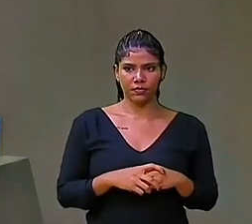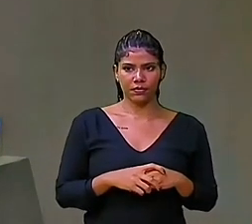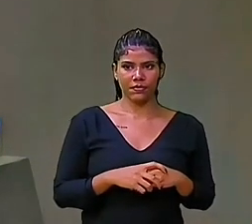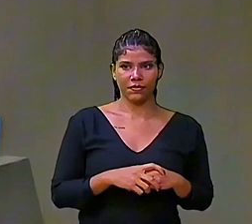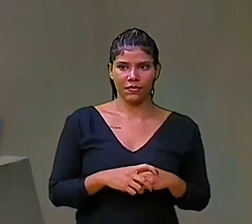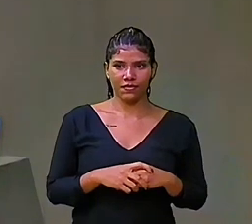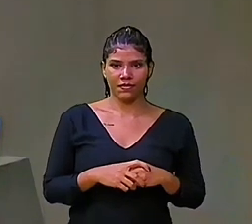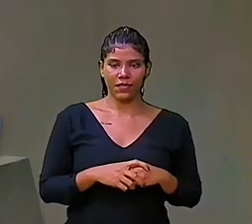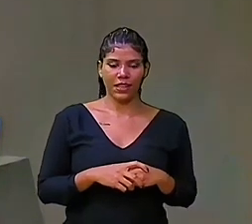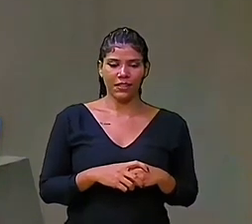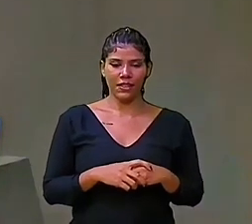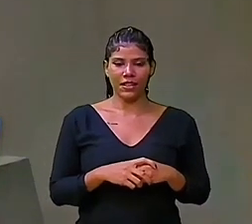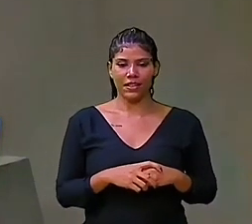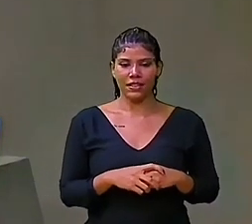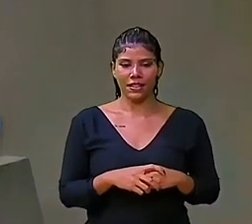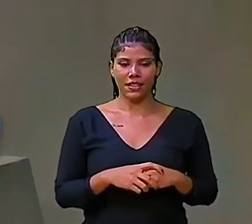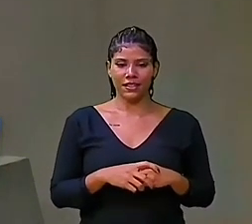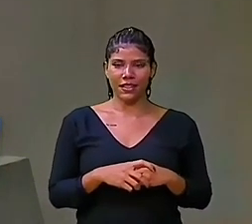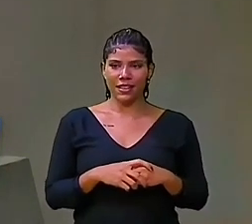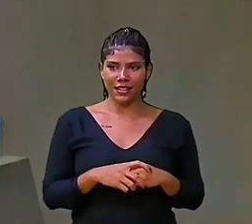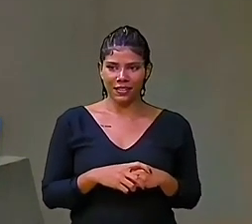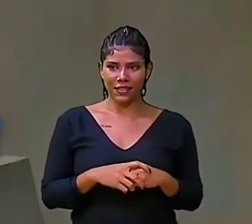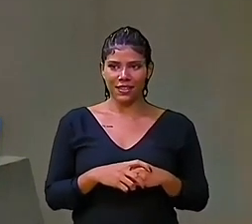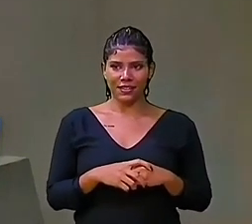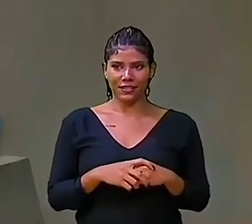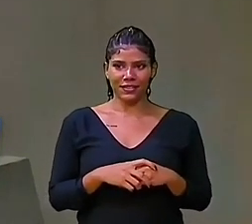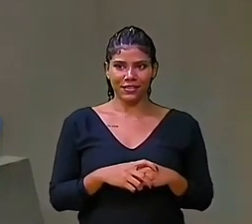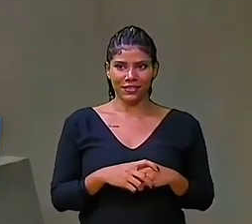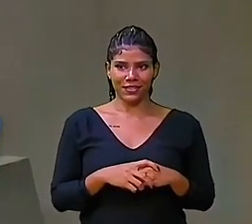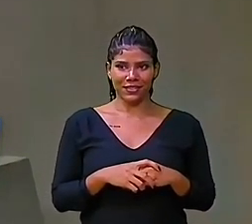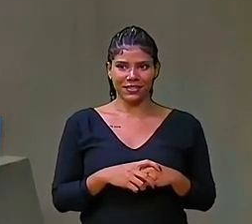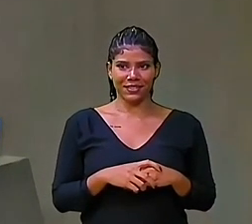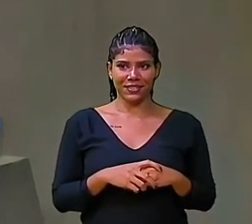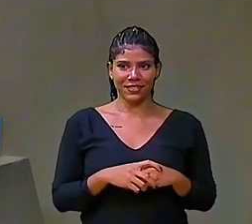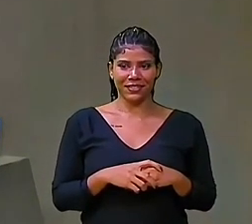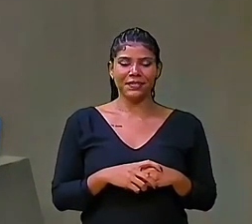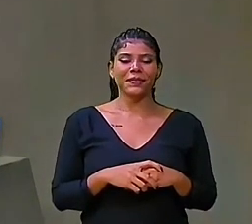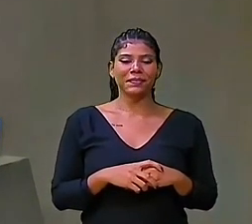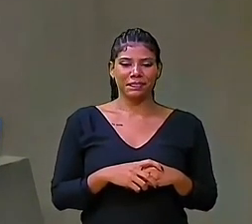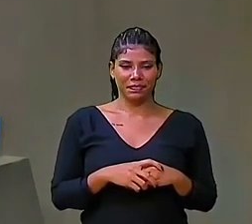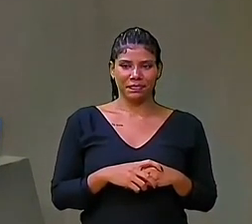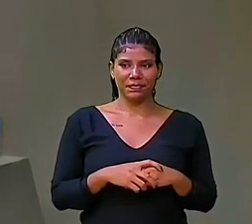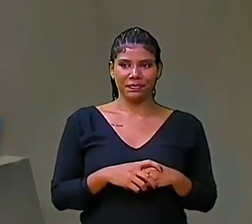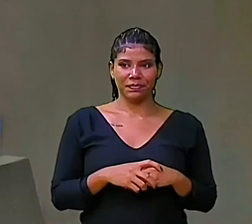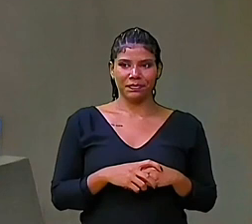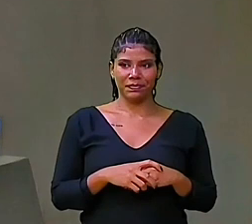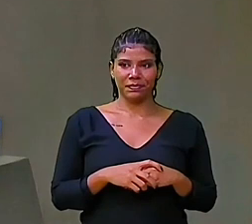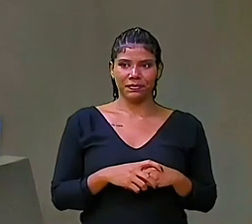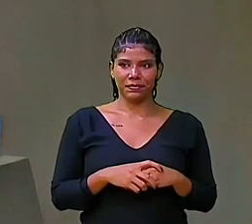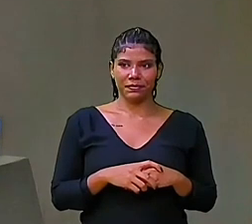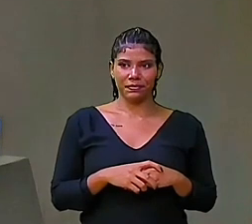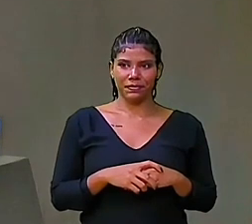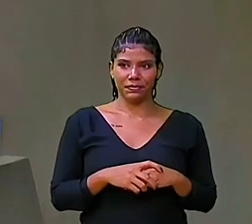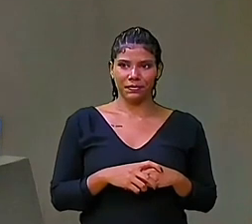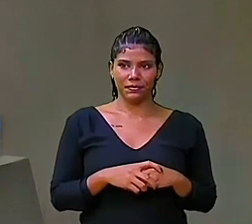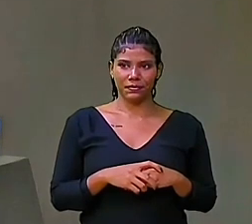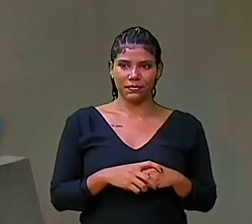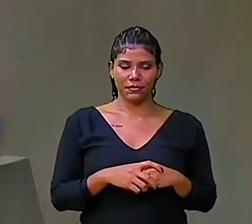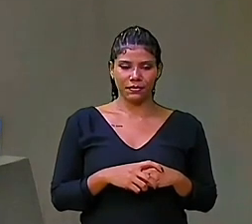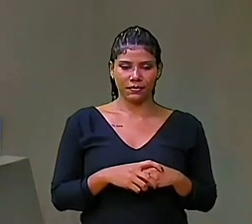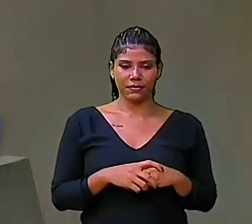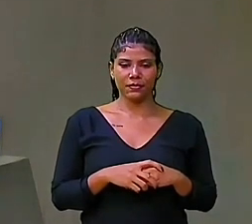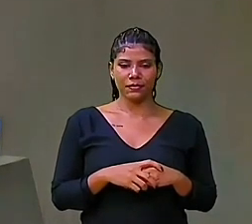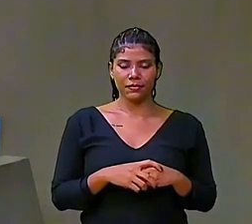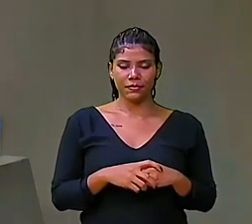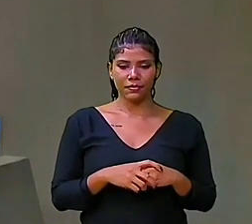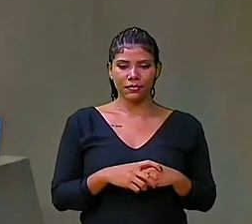da imagem da pessoa. É, tentar fazer a disputa política mediante a infâmia e a calúnia e a